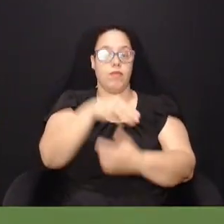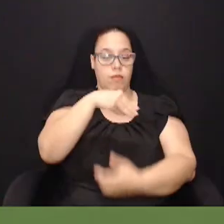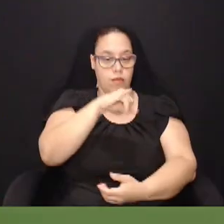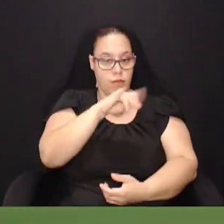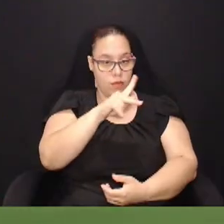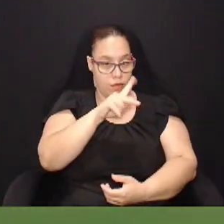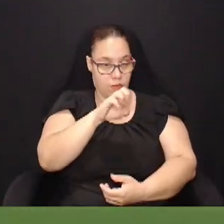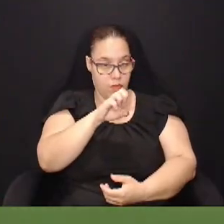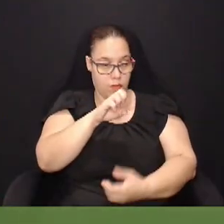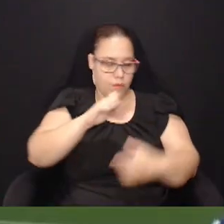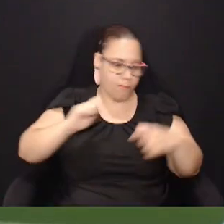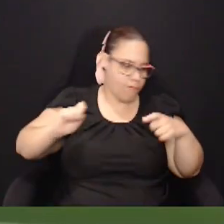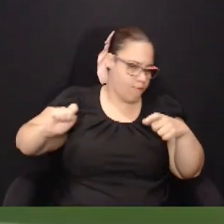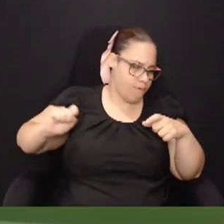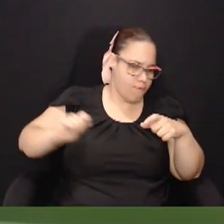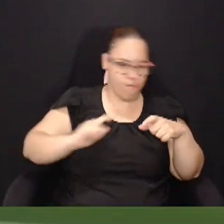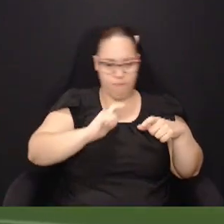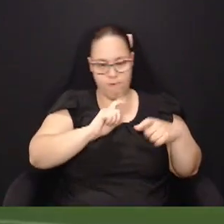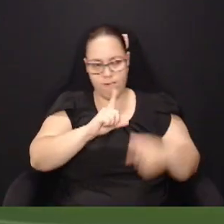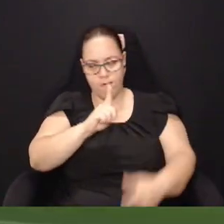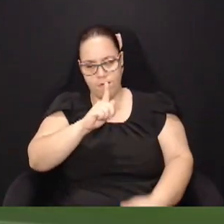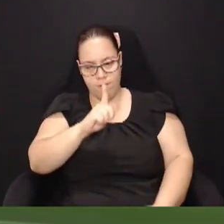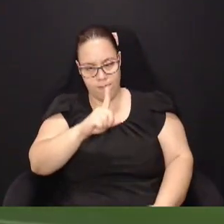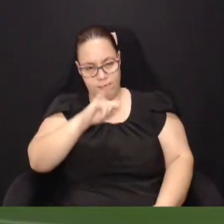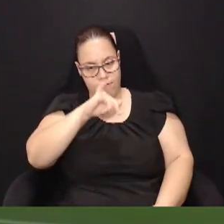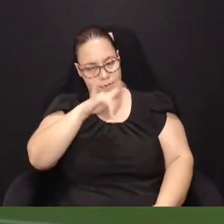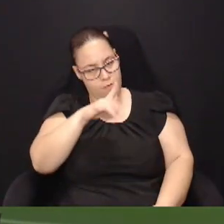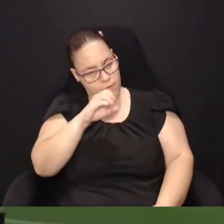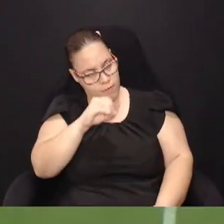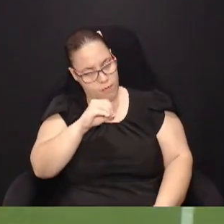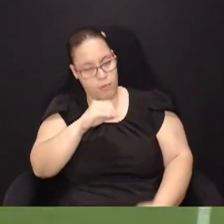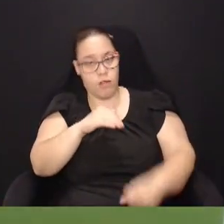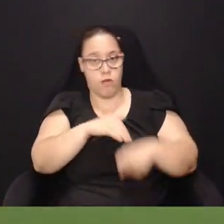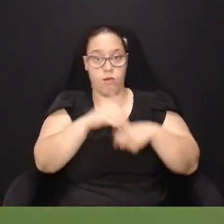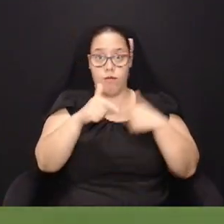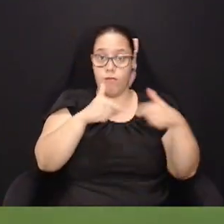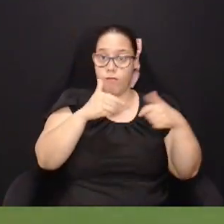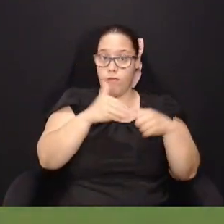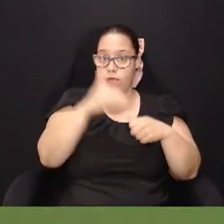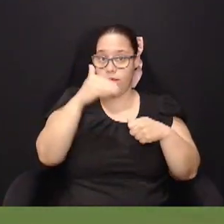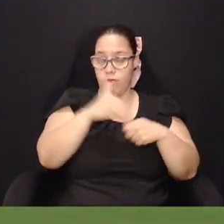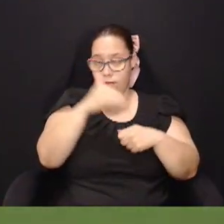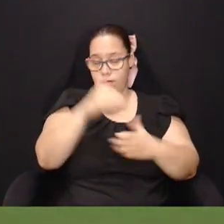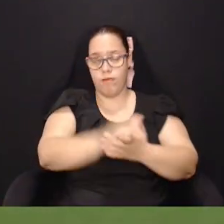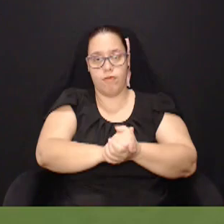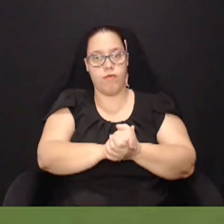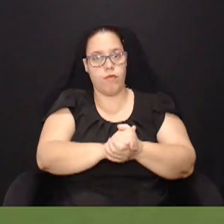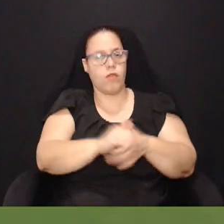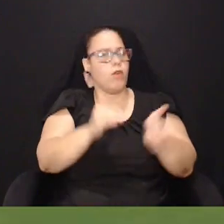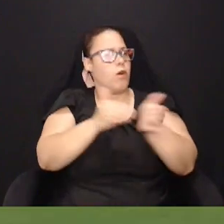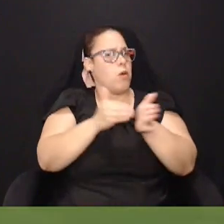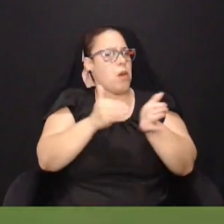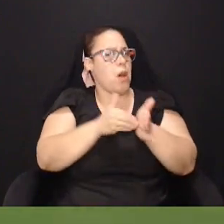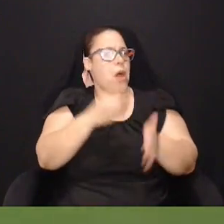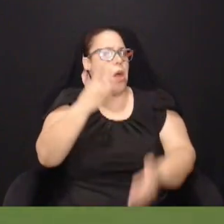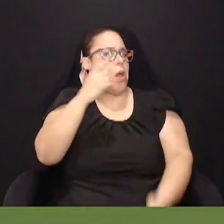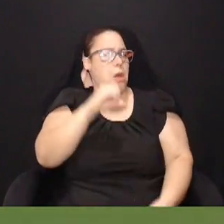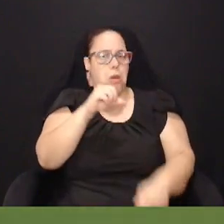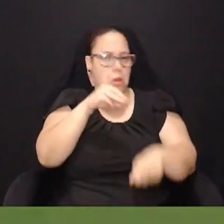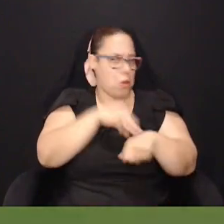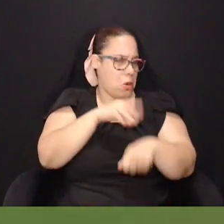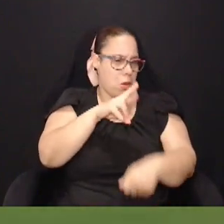canhota e Diogo Silva trabalhou ainda mais. Até que aos 19 minutos, Rodrigo